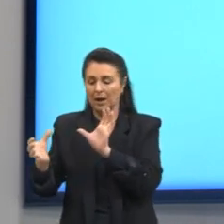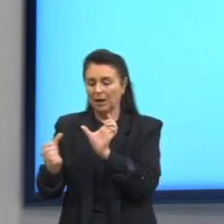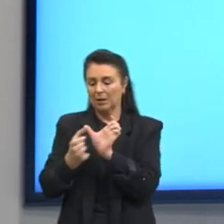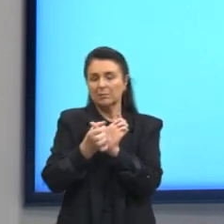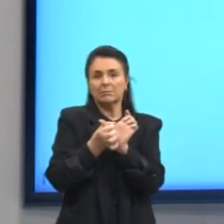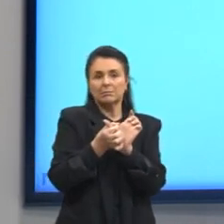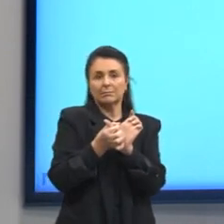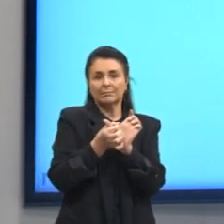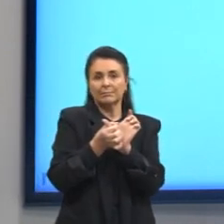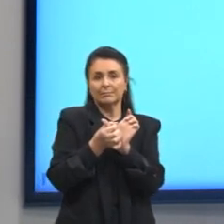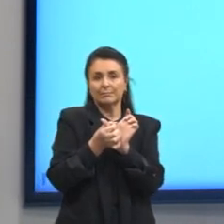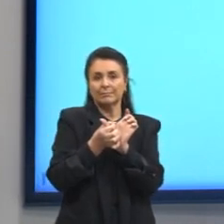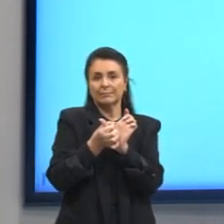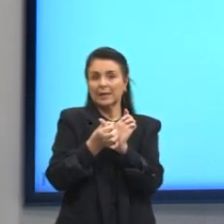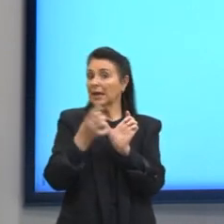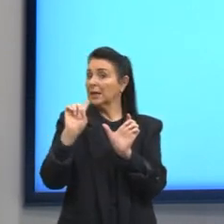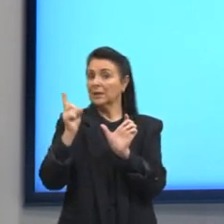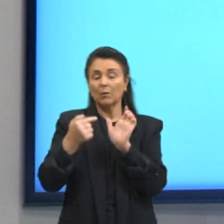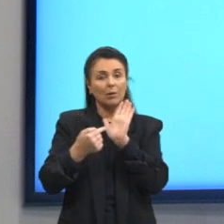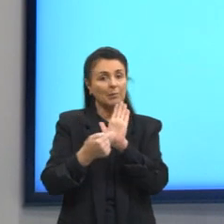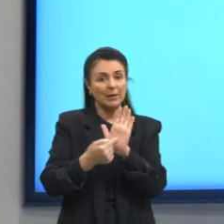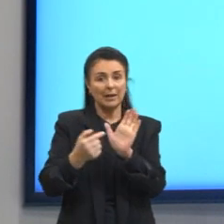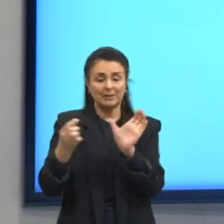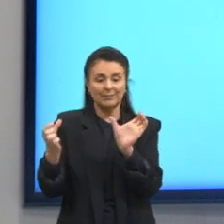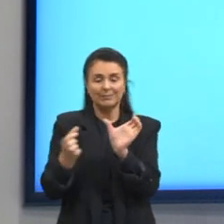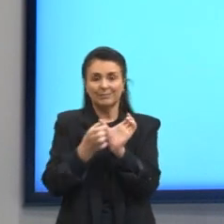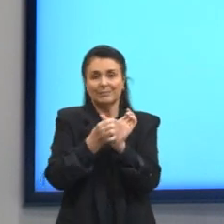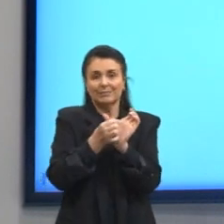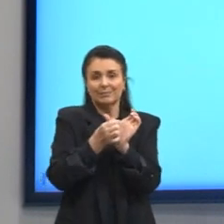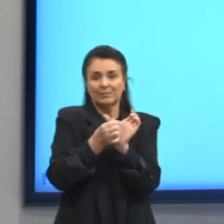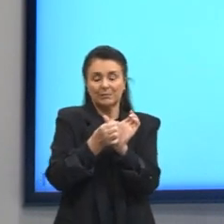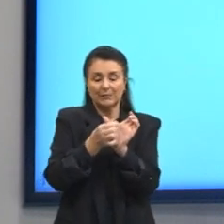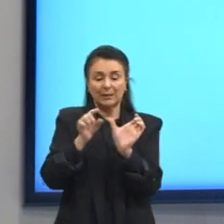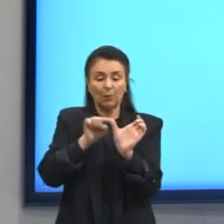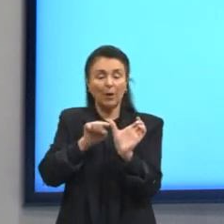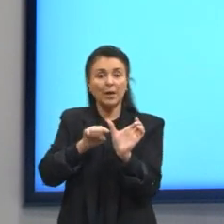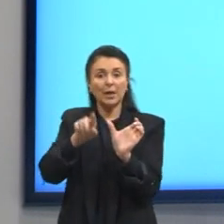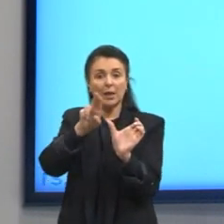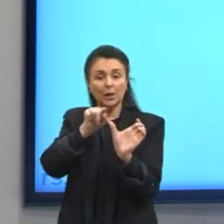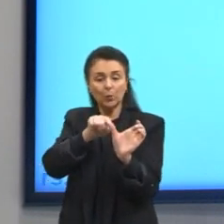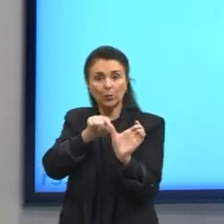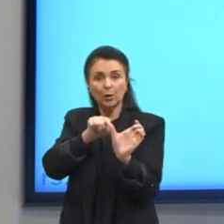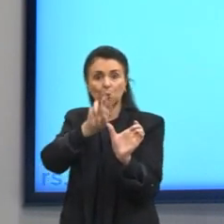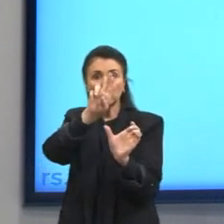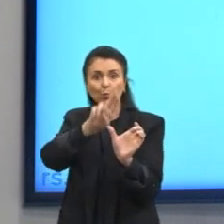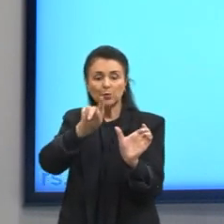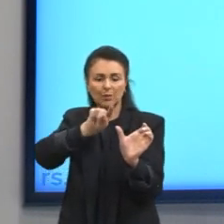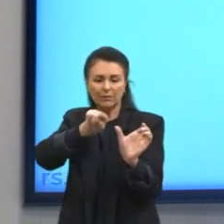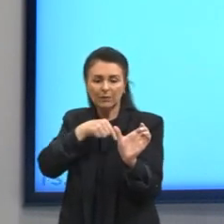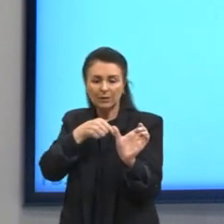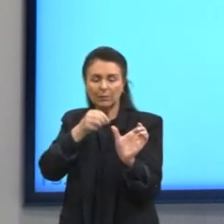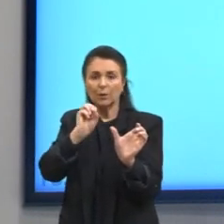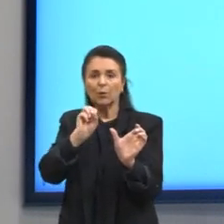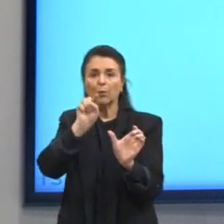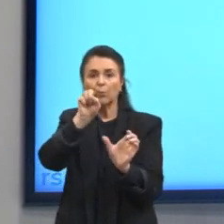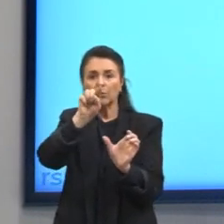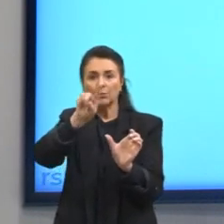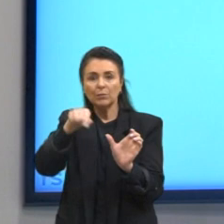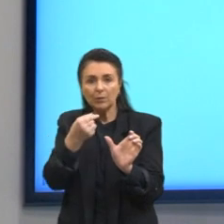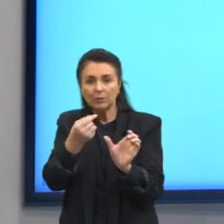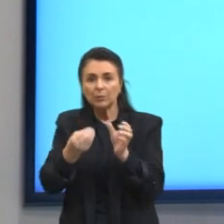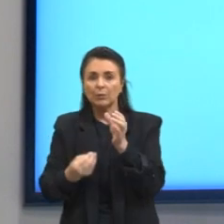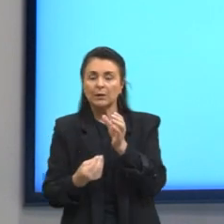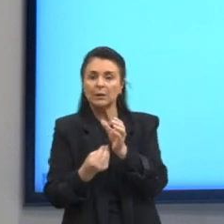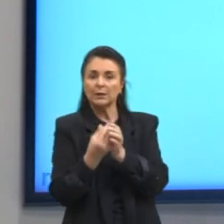omissão desses conectivos geralmente no lugar desses conectivos a gente bota, ou ponto-e-vírgula criando